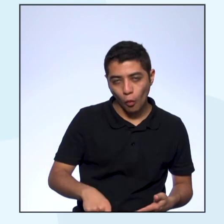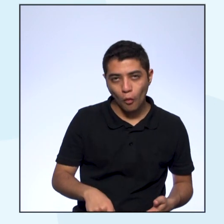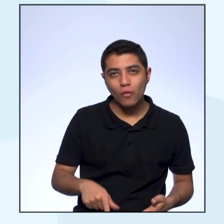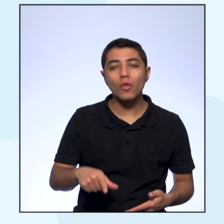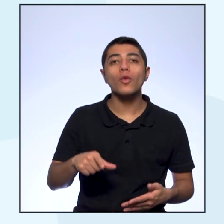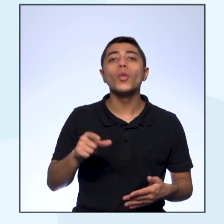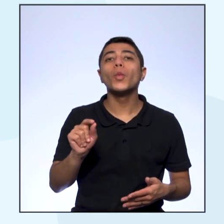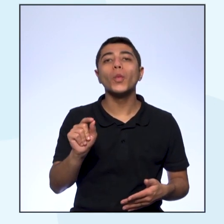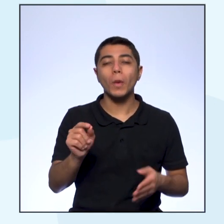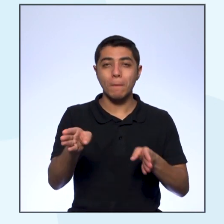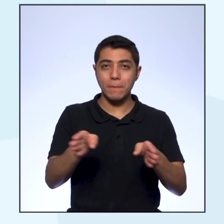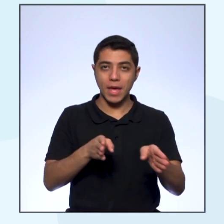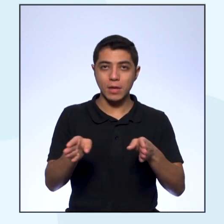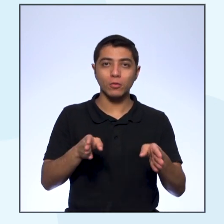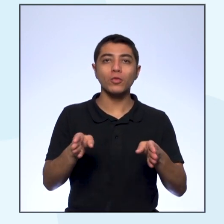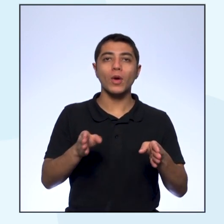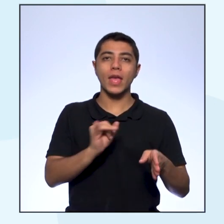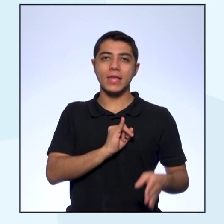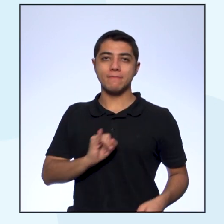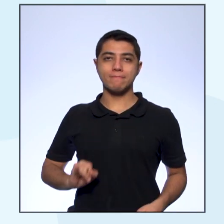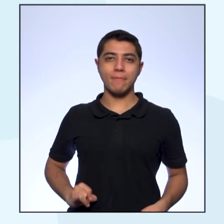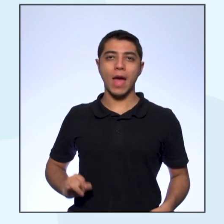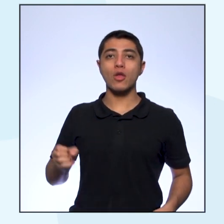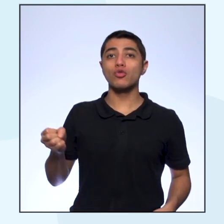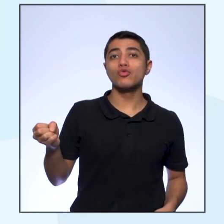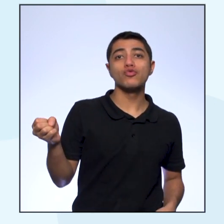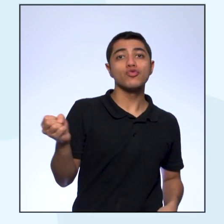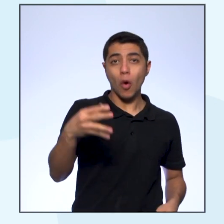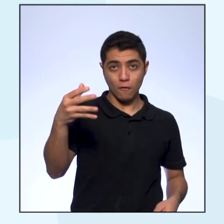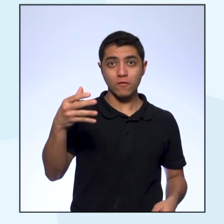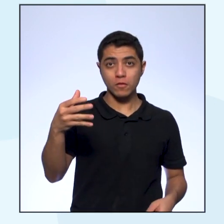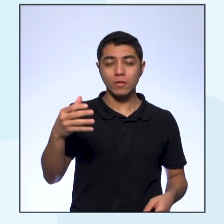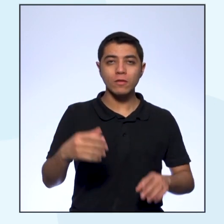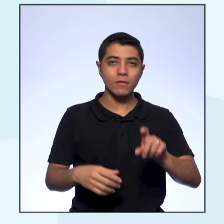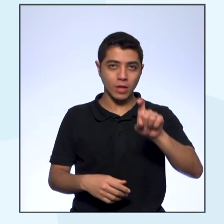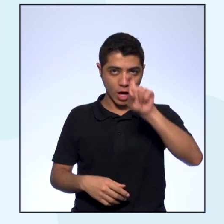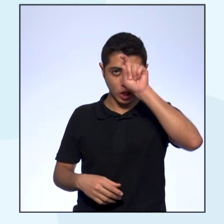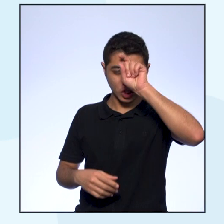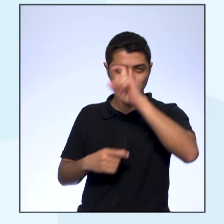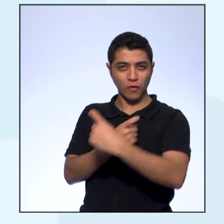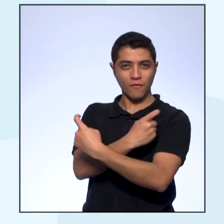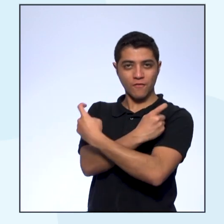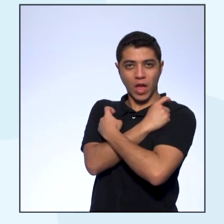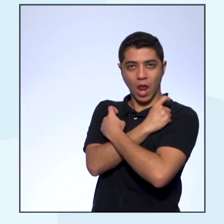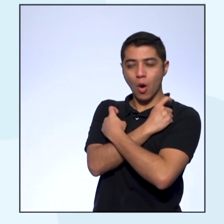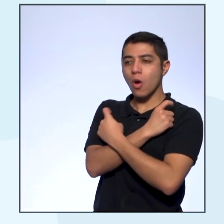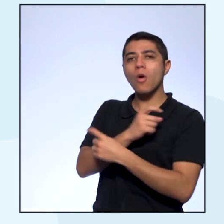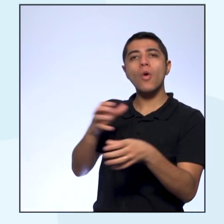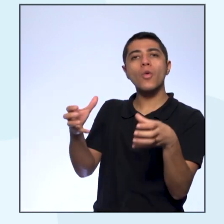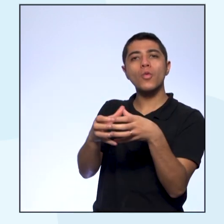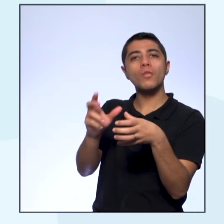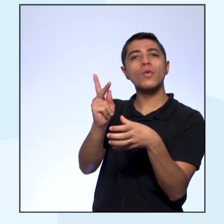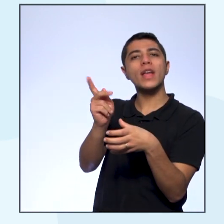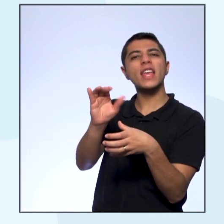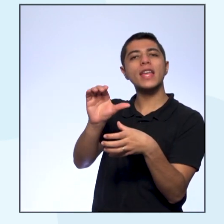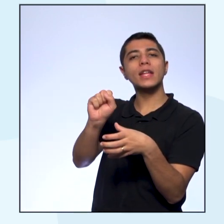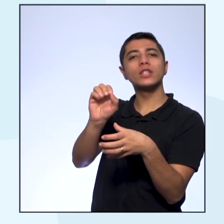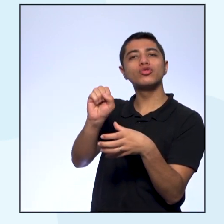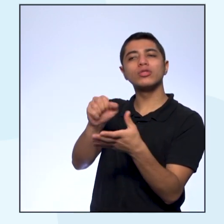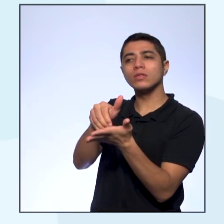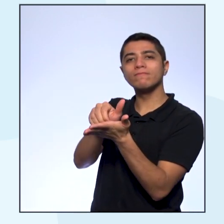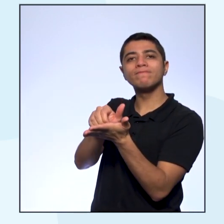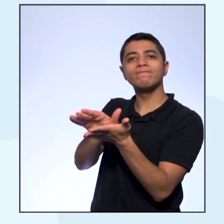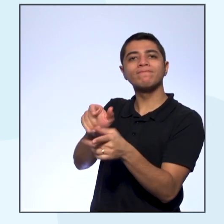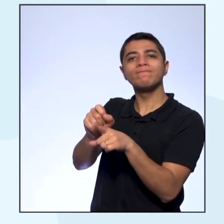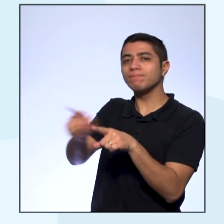de colonialismo acontece, os Ixos são expulsos e os hebreus escravizados nesse momento, tá? No momento